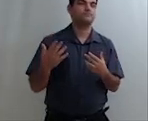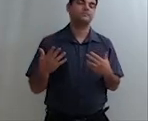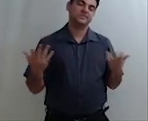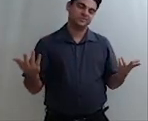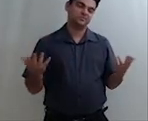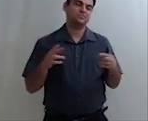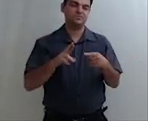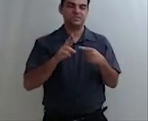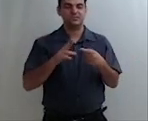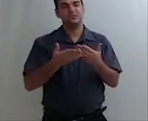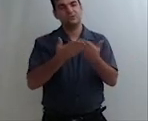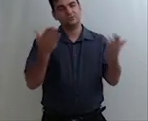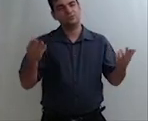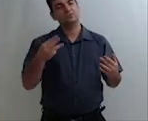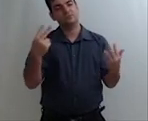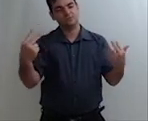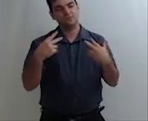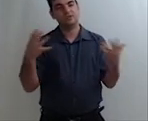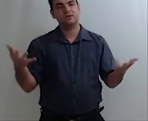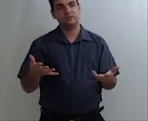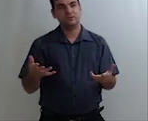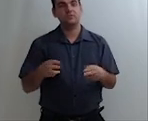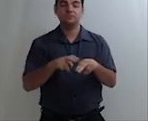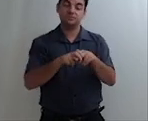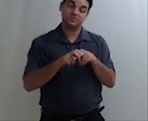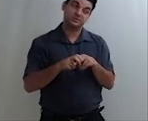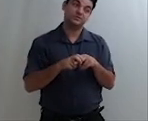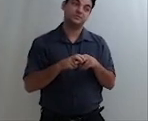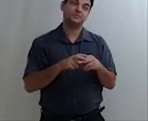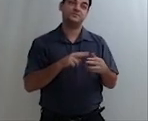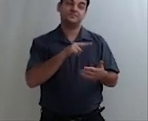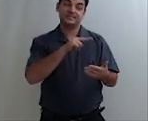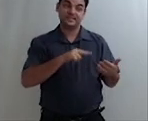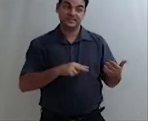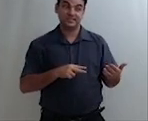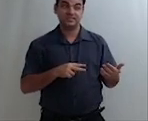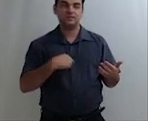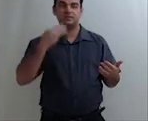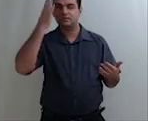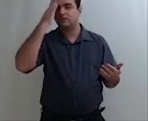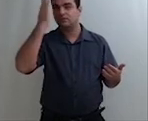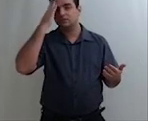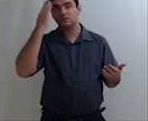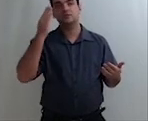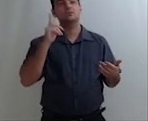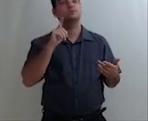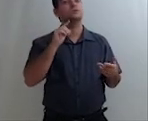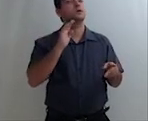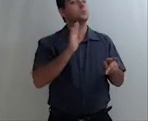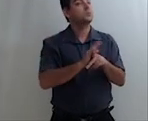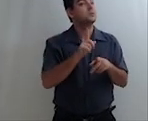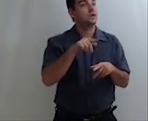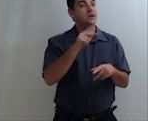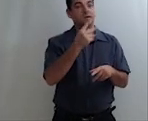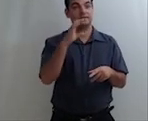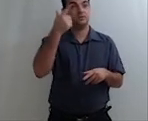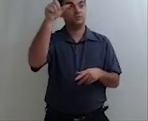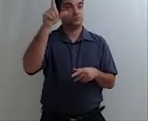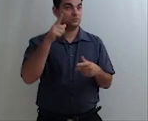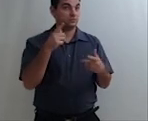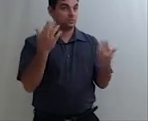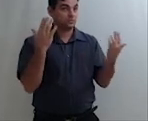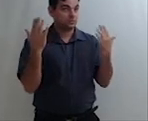senhores ministros senhora ministra com essas considerações lidas aqui do parecer noas Corpus